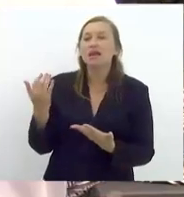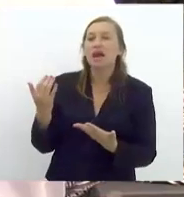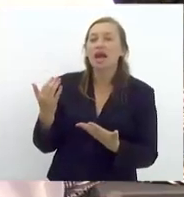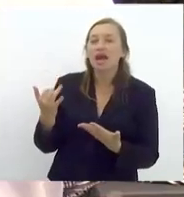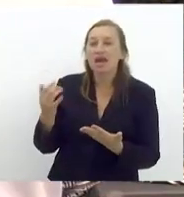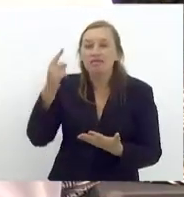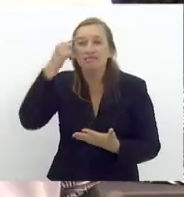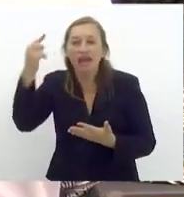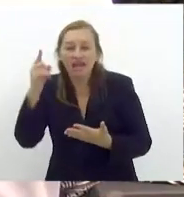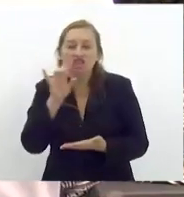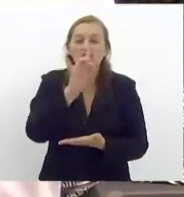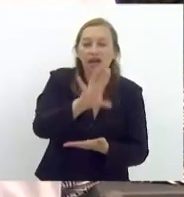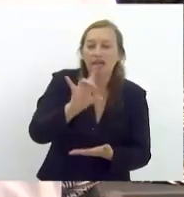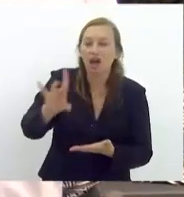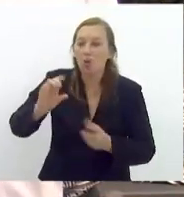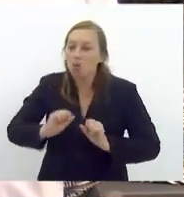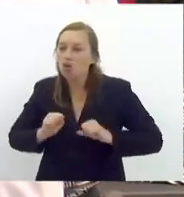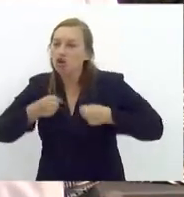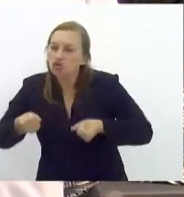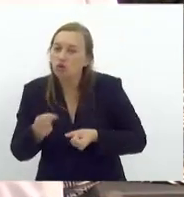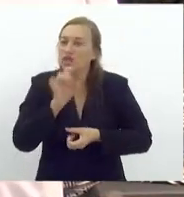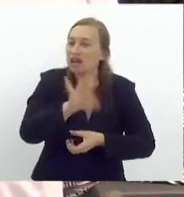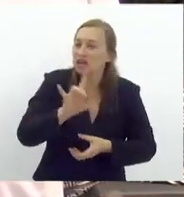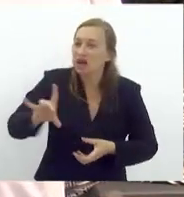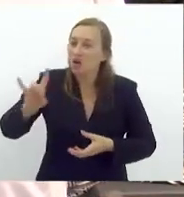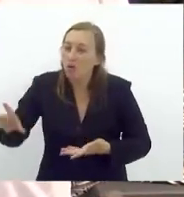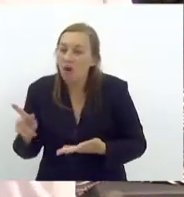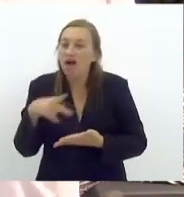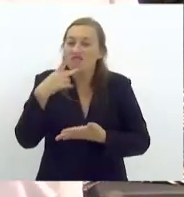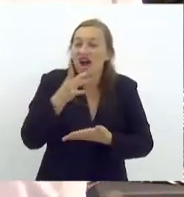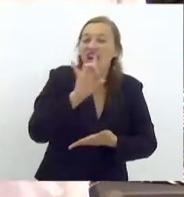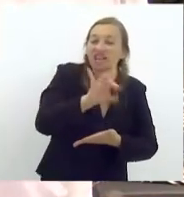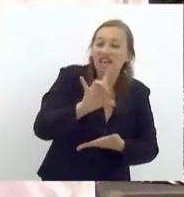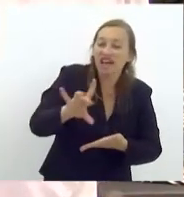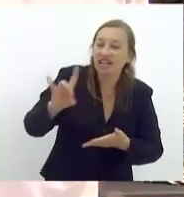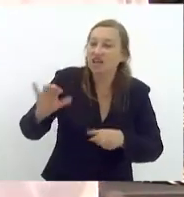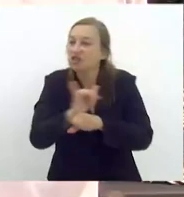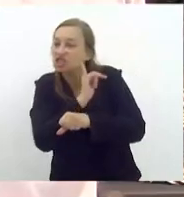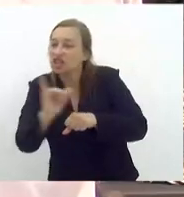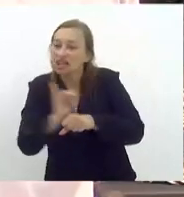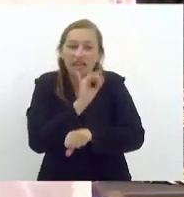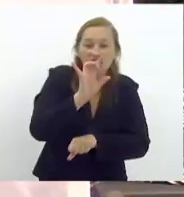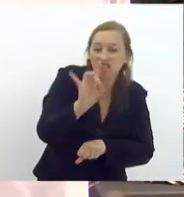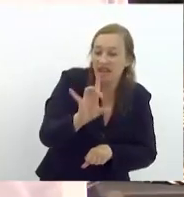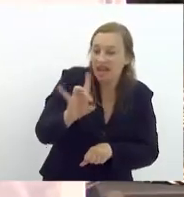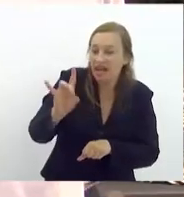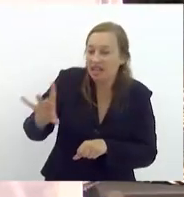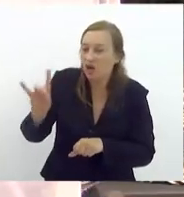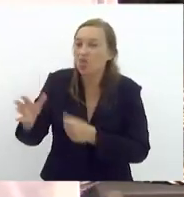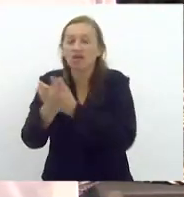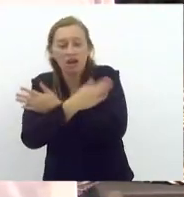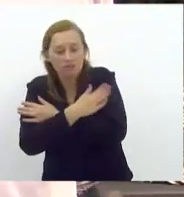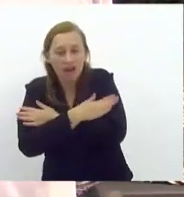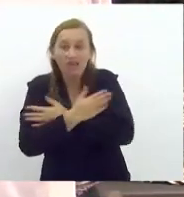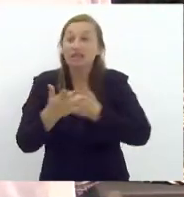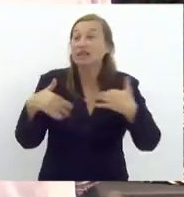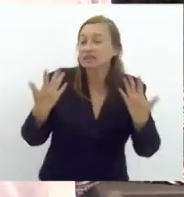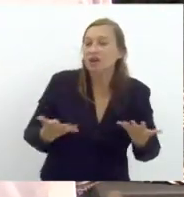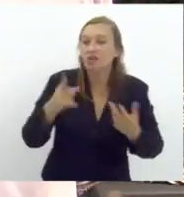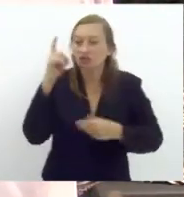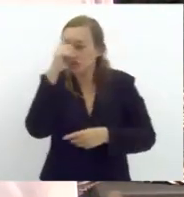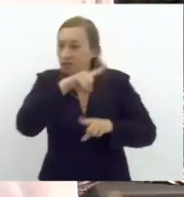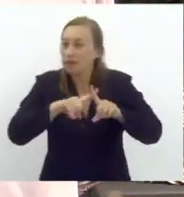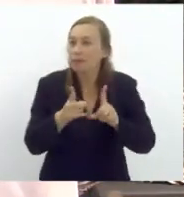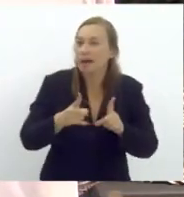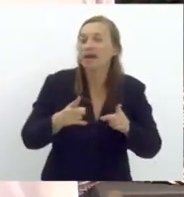um a dedicação de cada um A treta de cada um que o amiguinho vem depois não praça então é com muita dificuldade